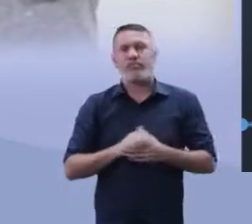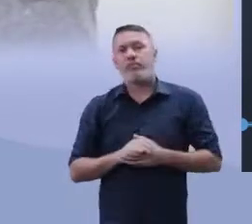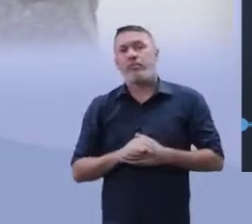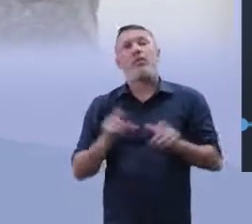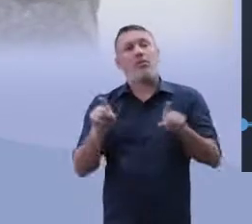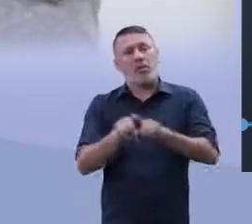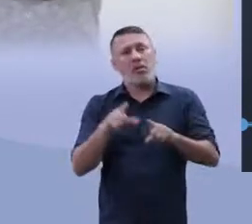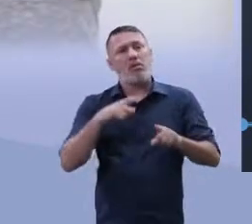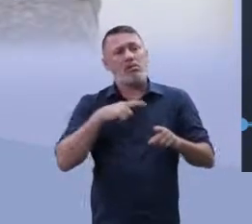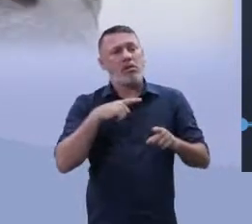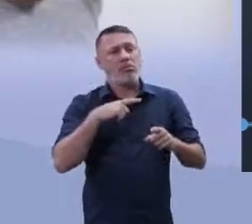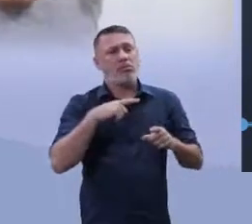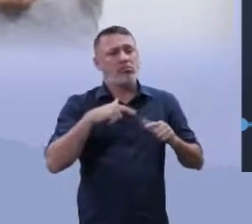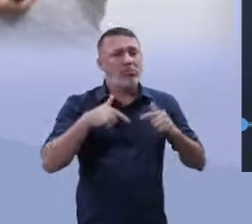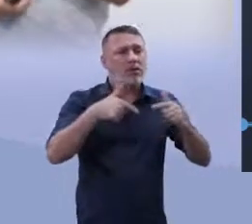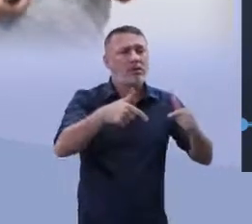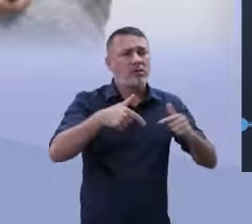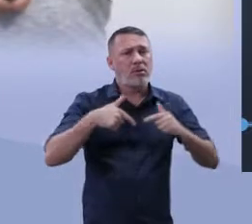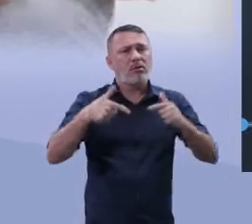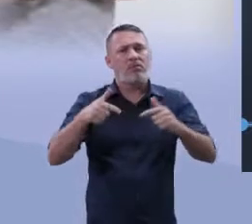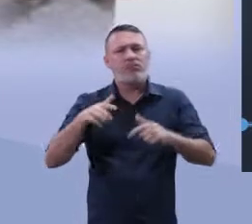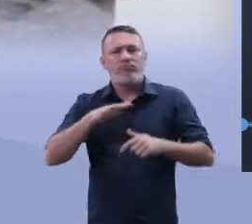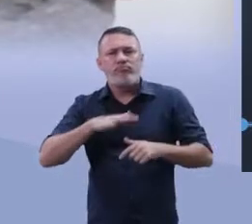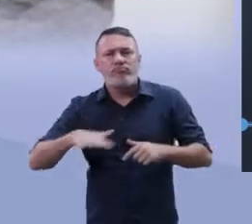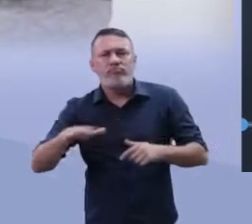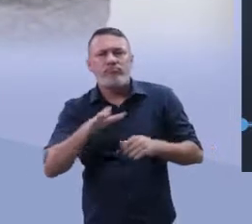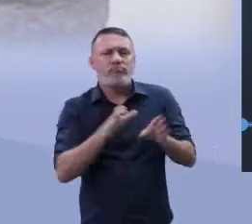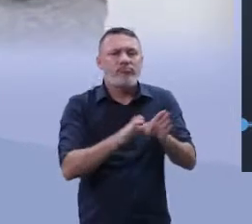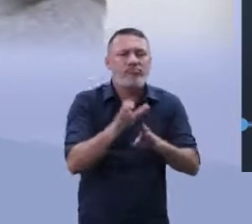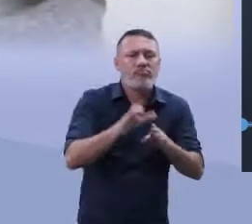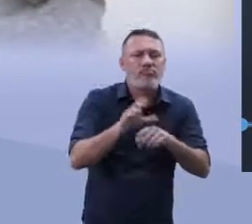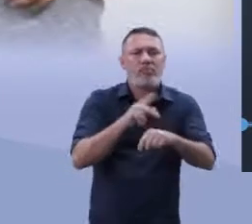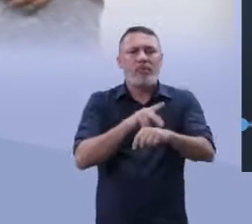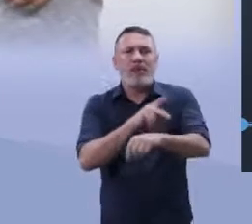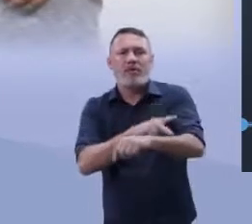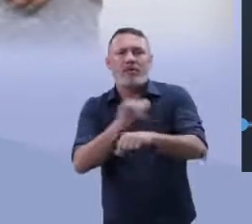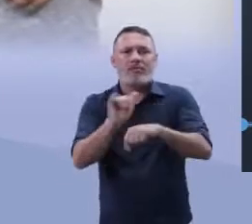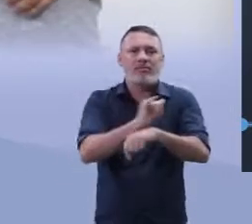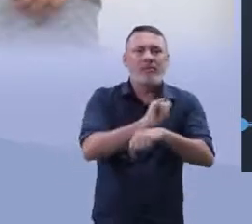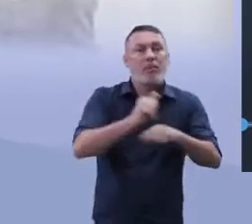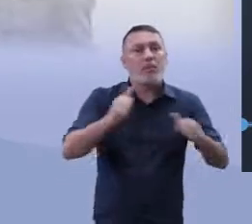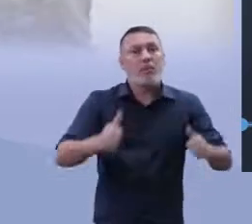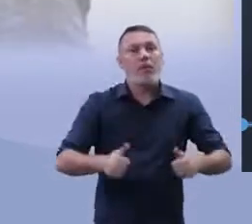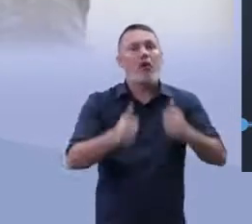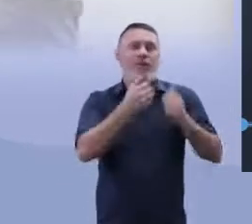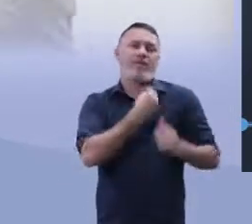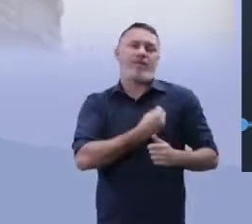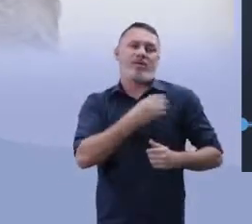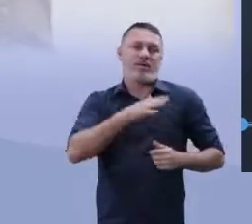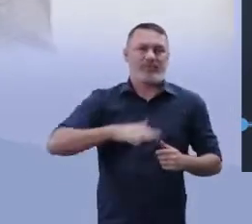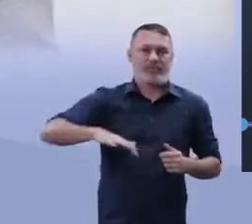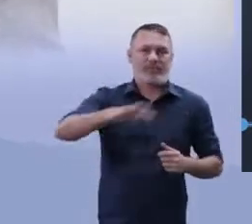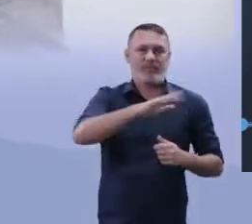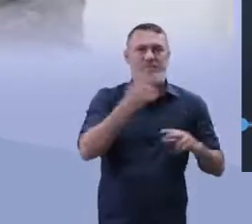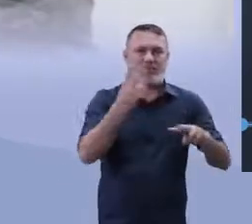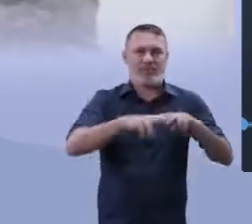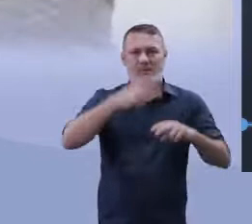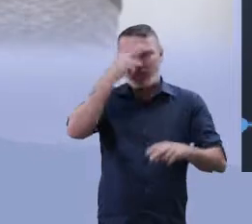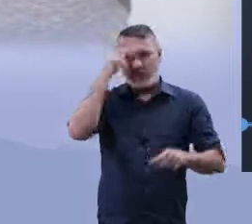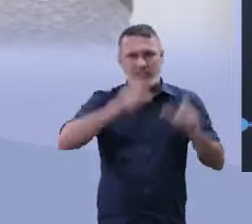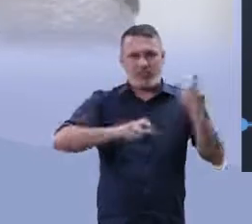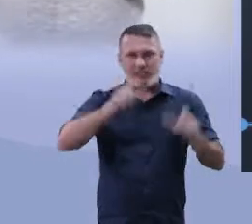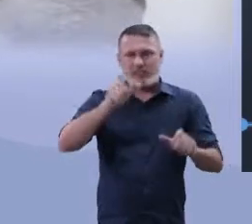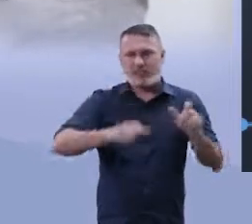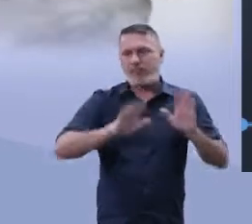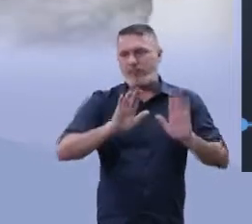atividades pedagógicas podem melhorar a situação de vida desse sujeito. Primeira coisa, nós temos que entender o seguinte,